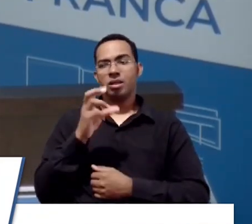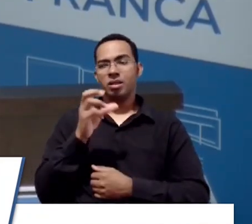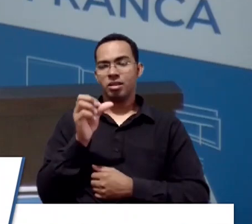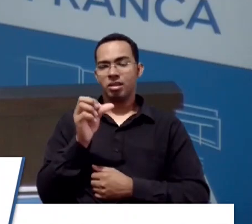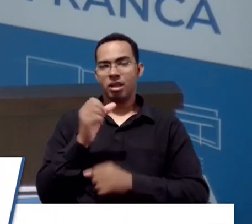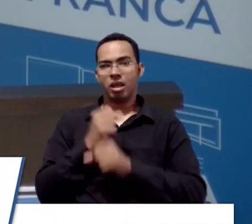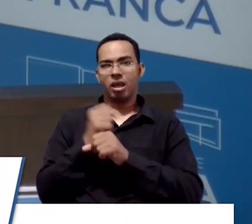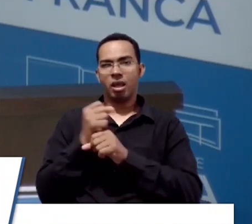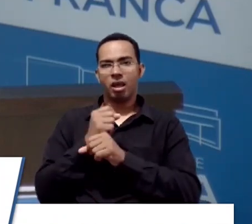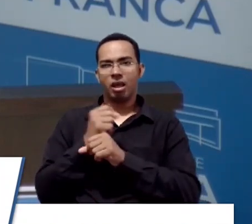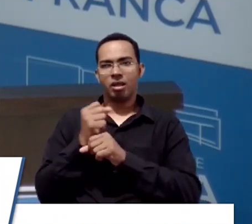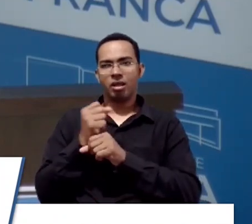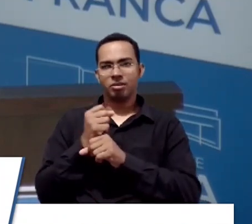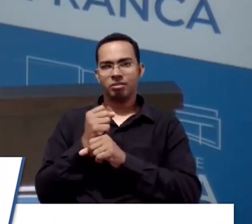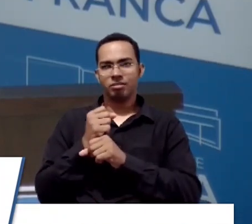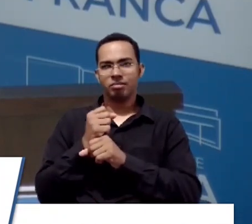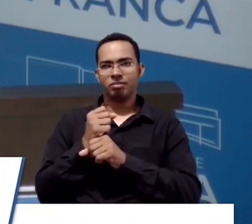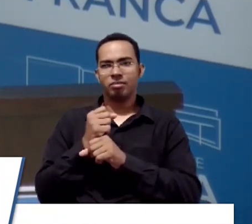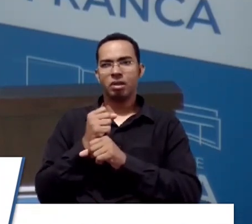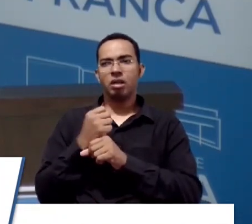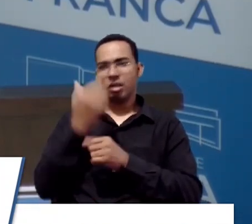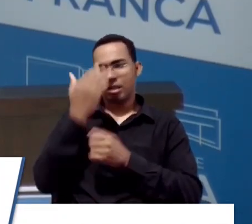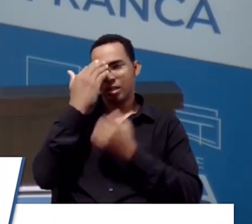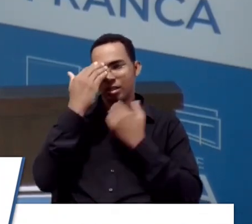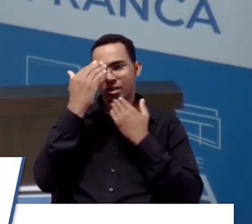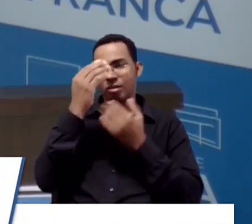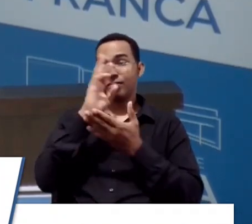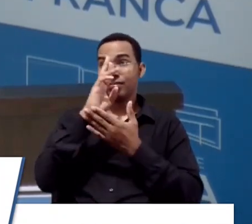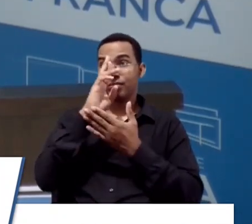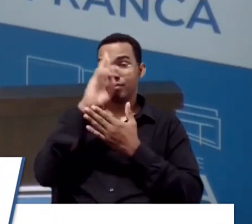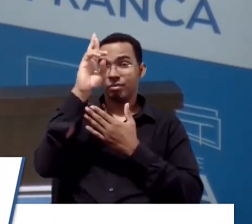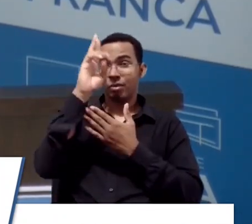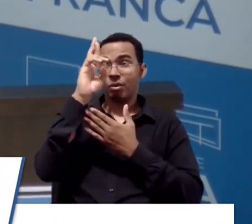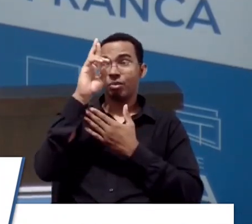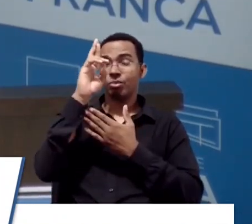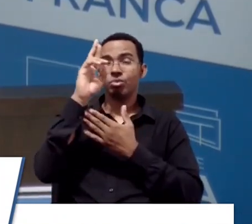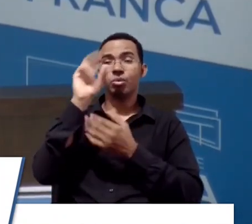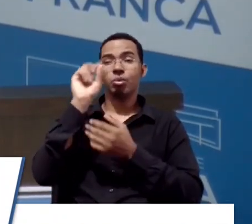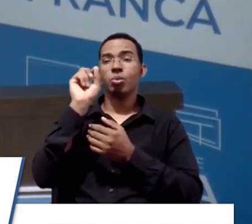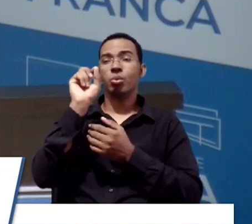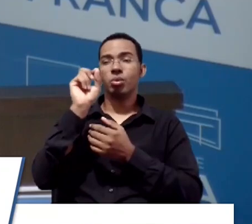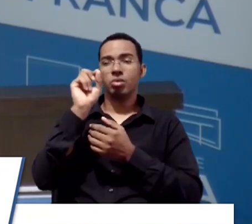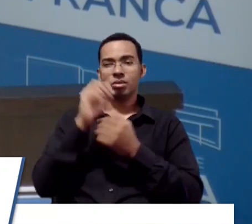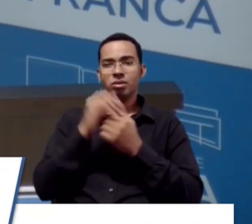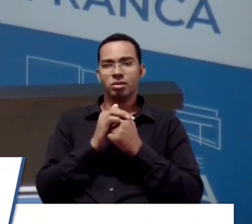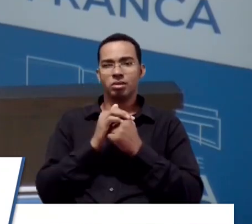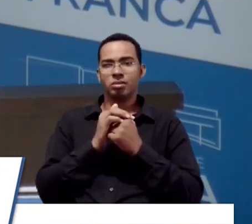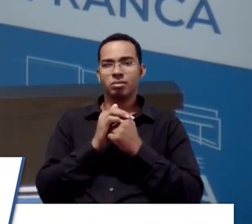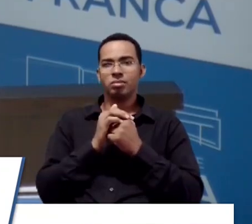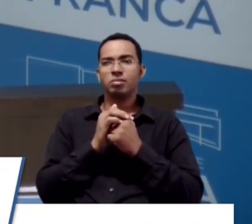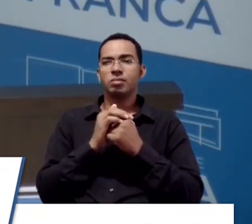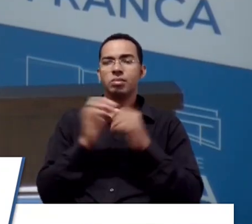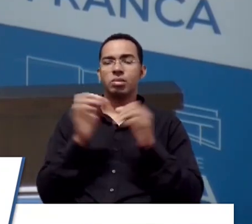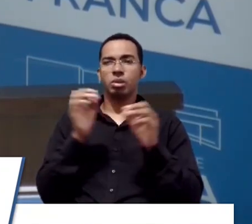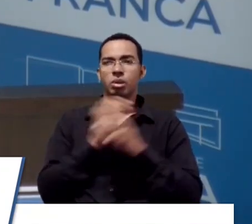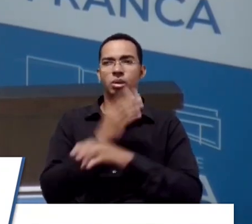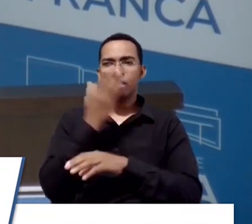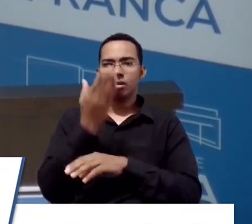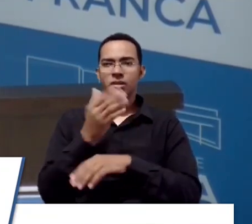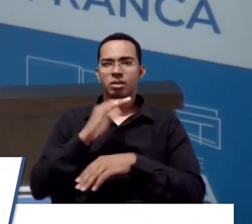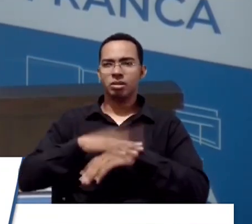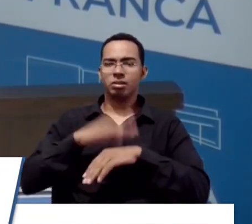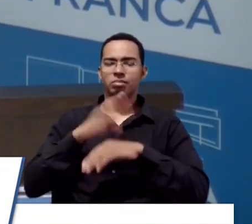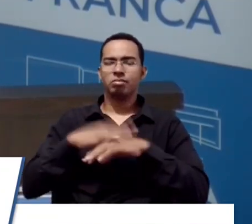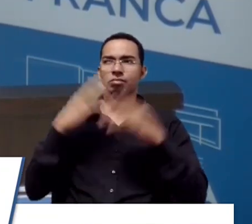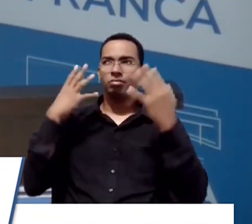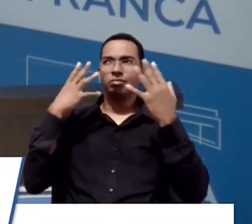anos, eu agradeço ao Senhor primeiramente, e depois a esse trabalho tão